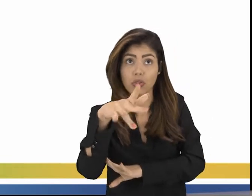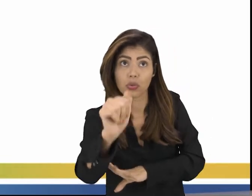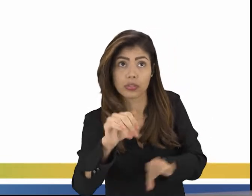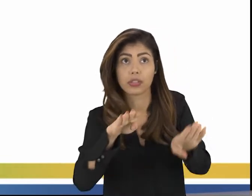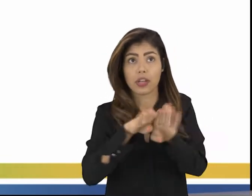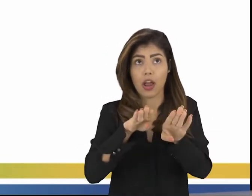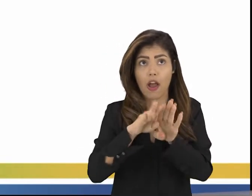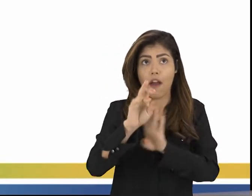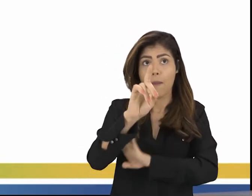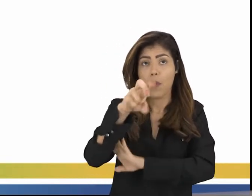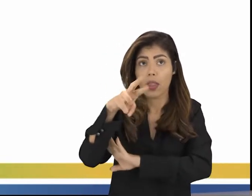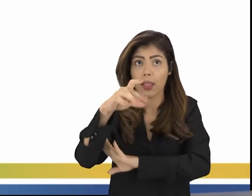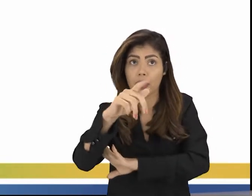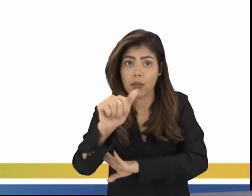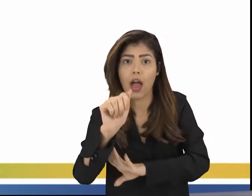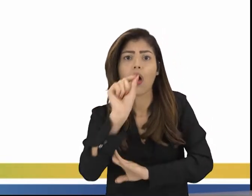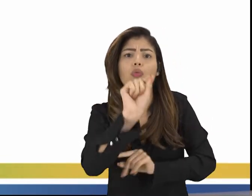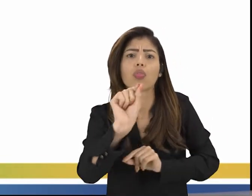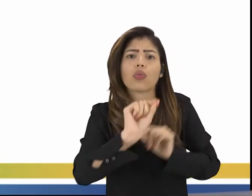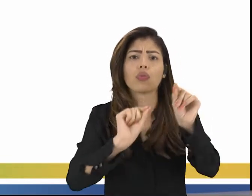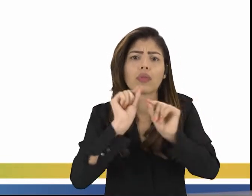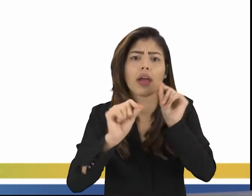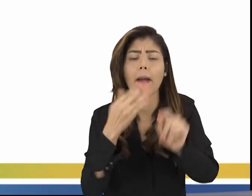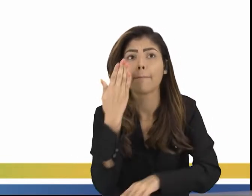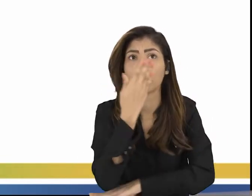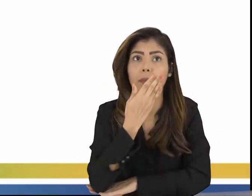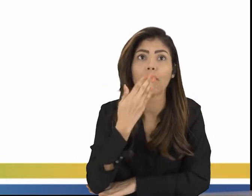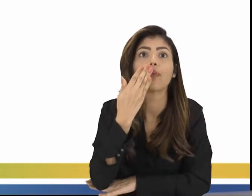não volátil molecular é o açúcar,